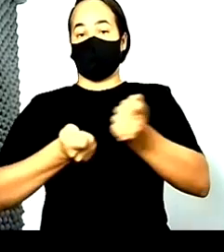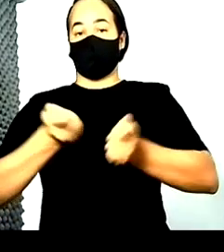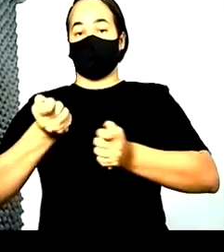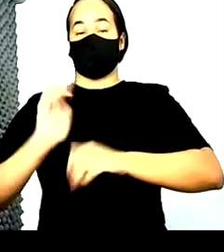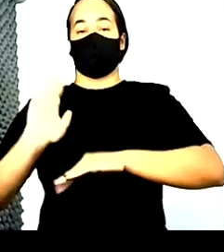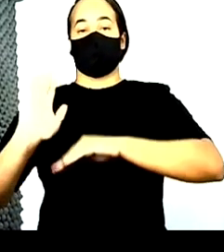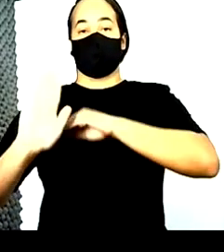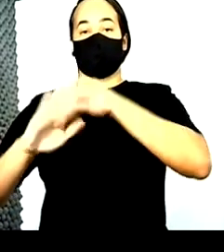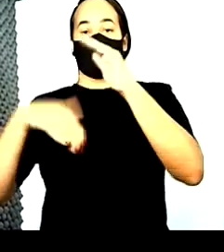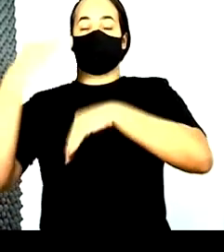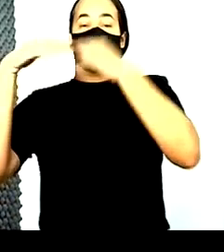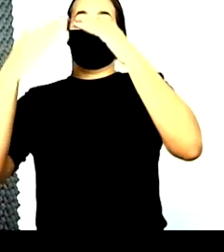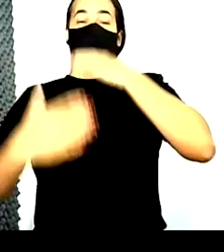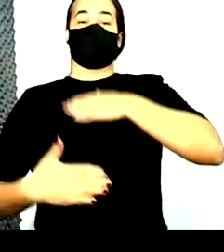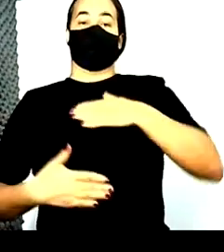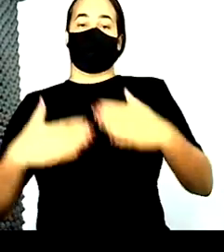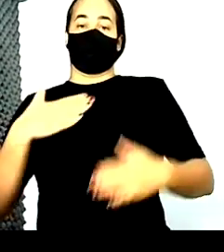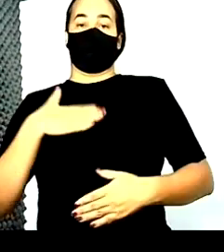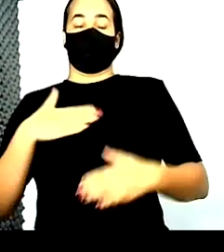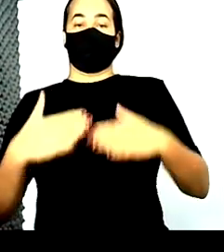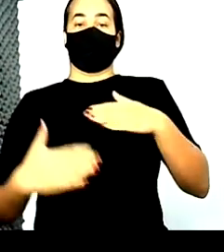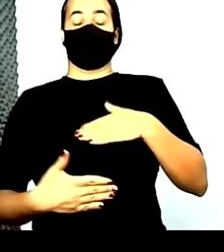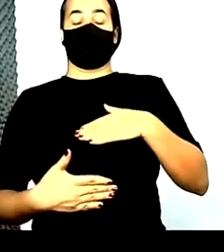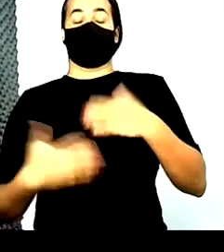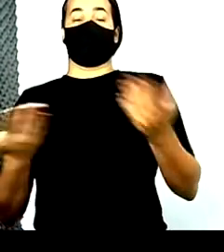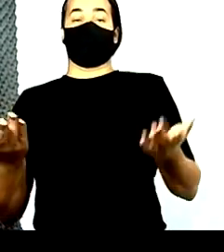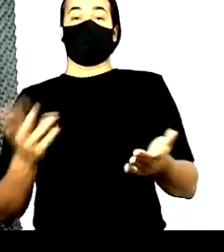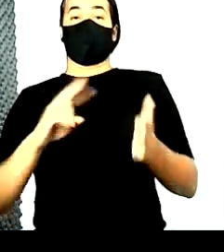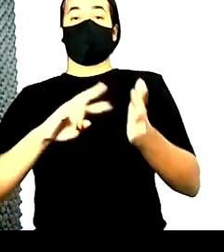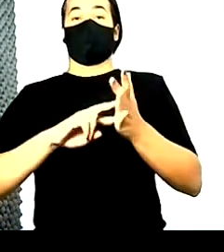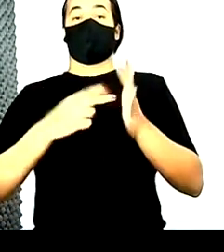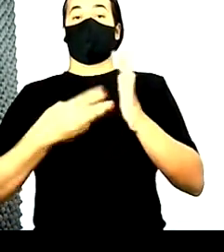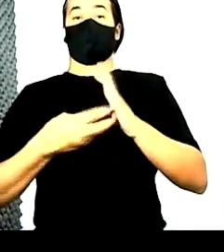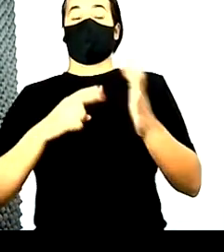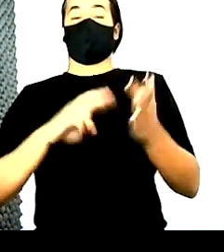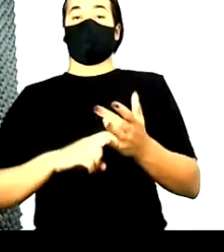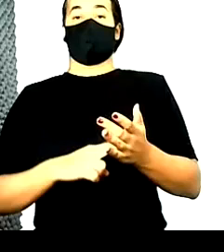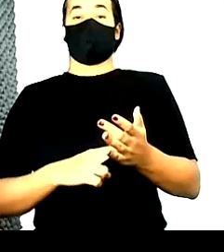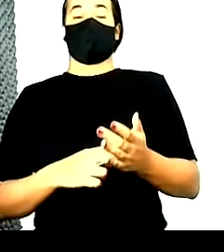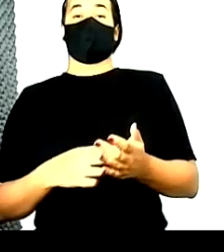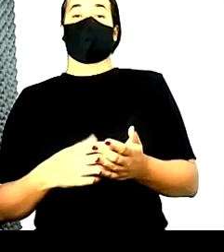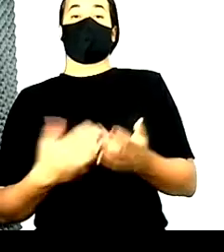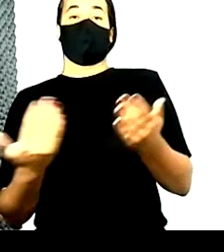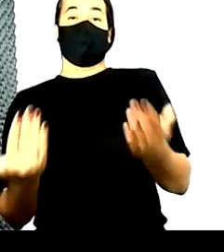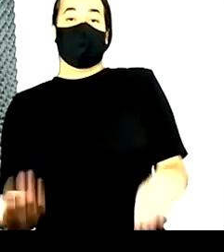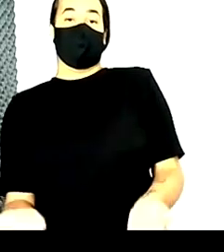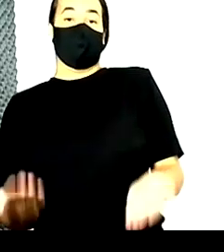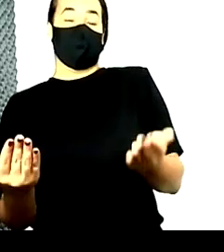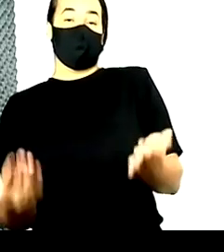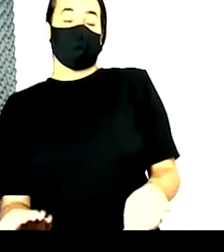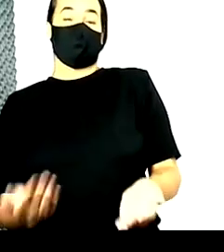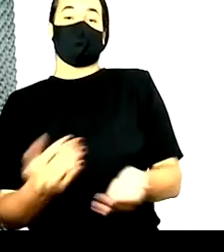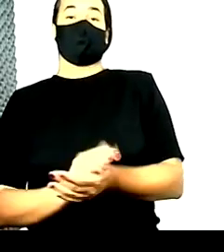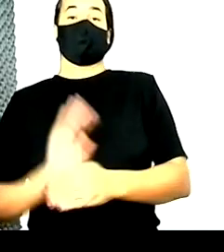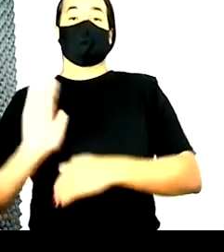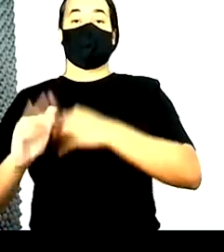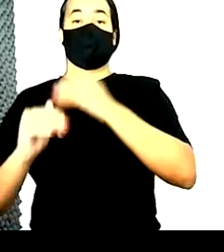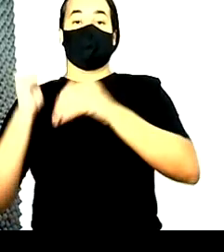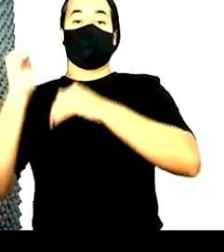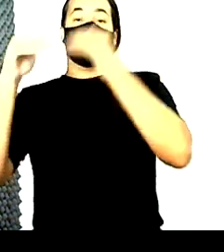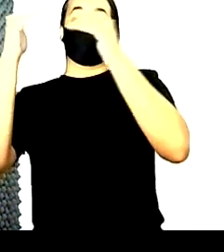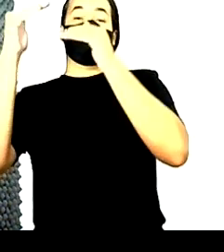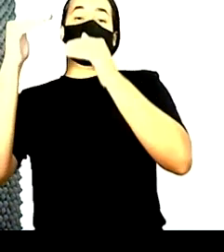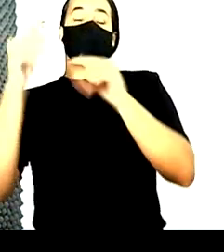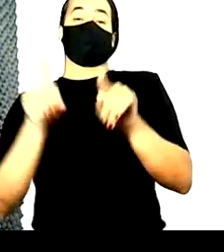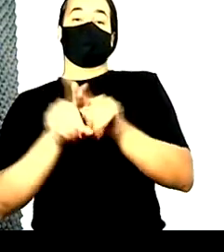do metabolismo celular. Ou seja, na manutenção do peso, do calor corporal, do crescimento e do ritmo